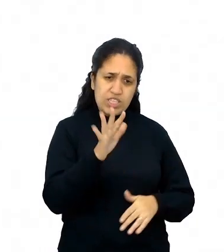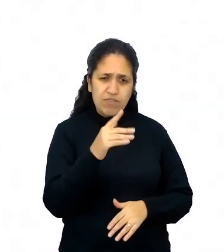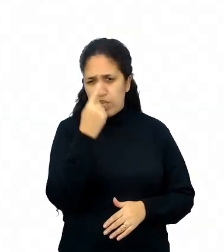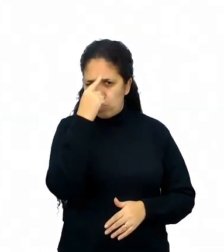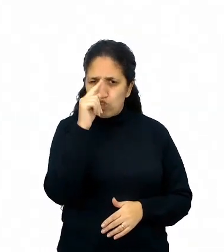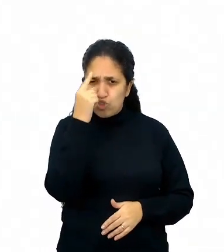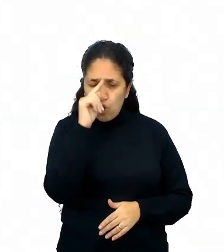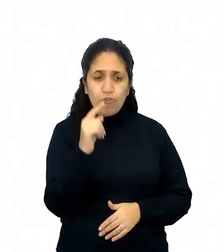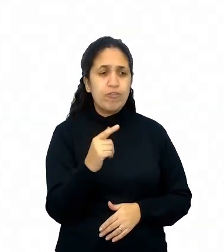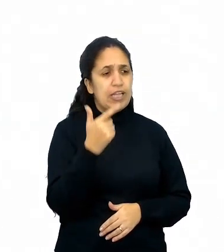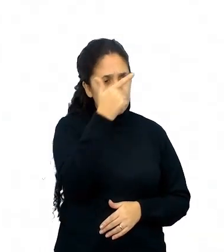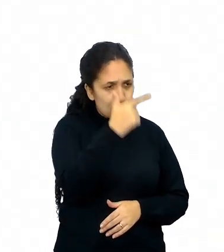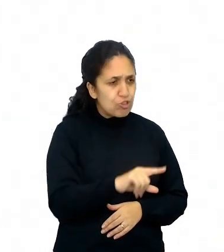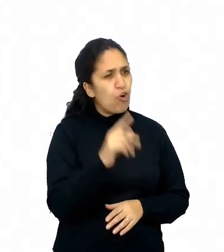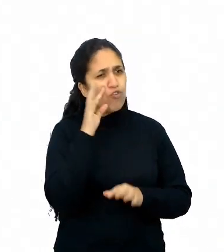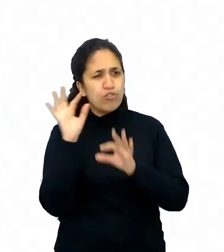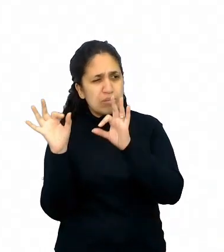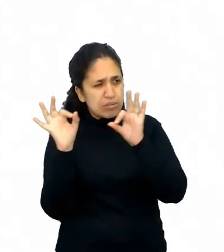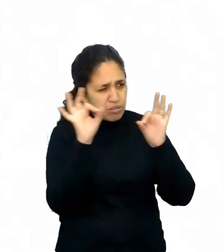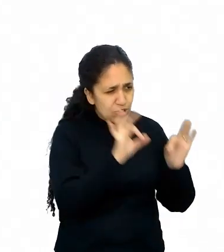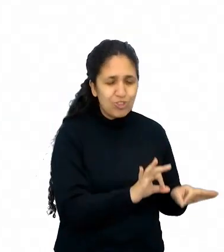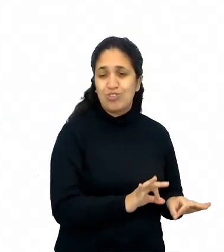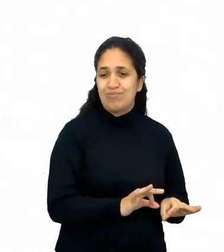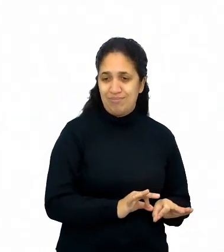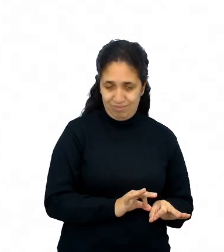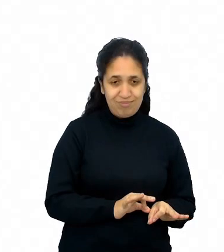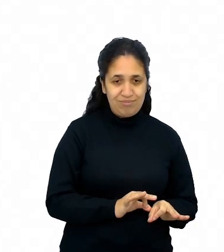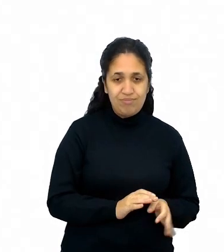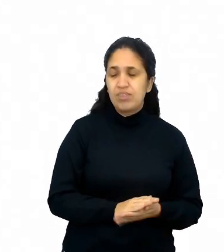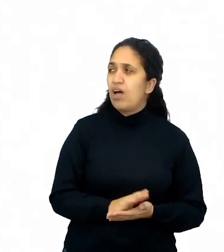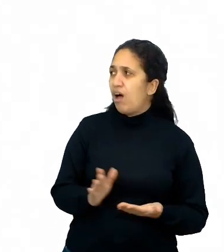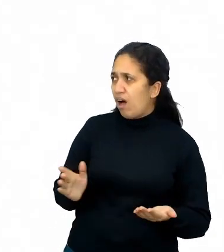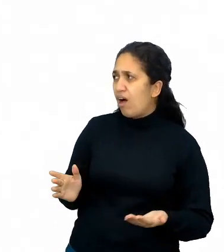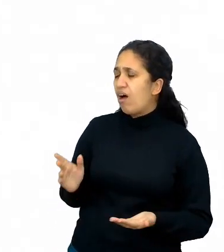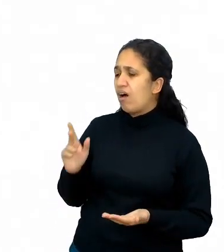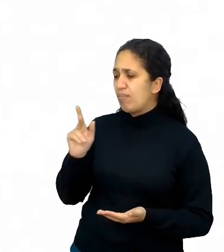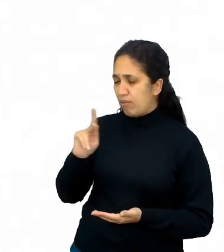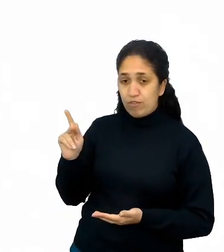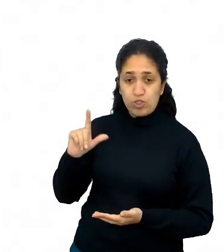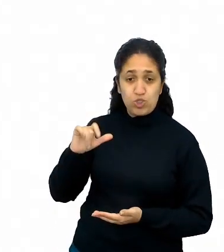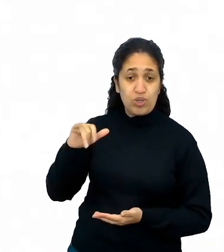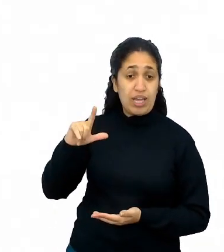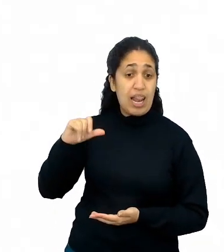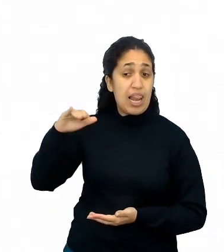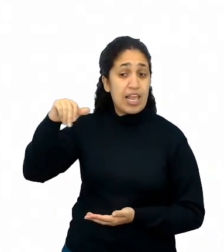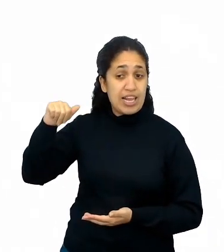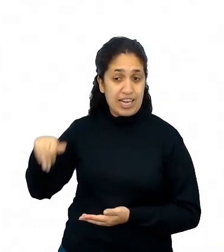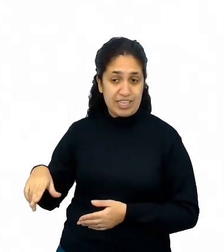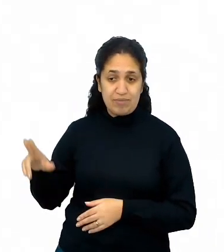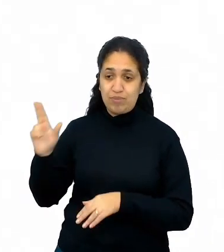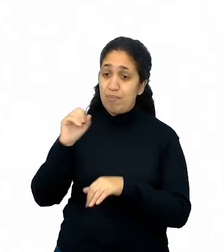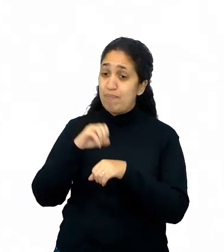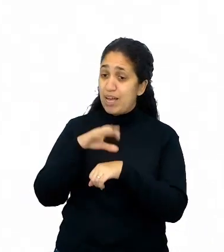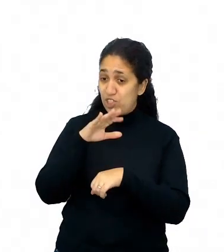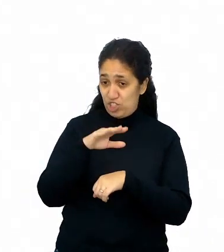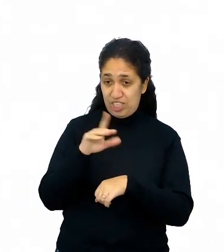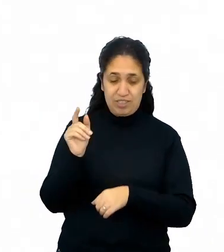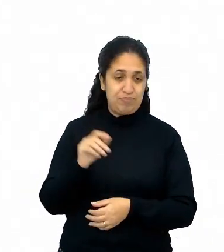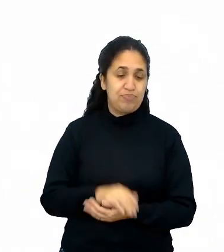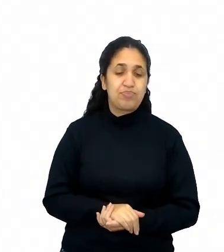dúvida, volta lá e assiste de novo. A professora Lilian Bacic, ela deu uma dica muito boa.